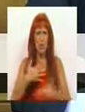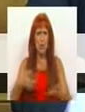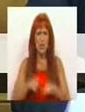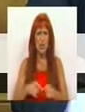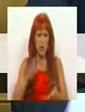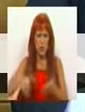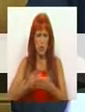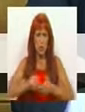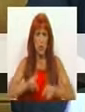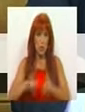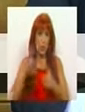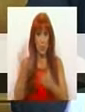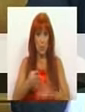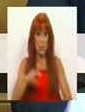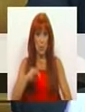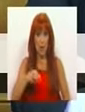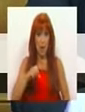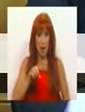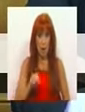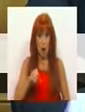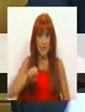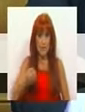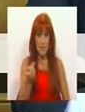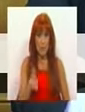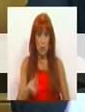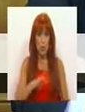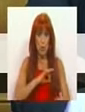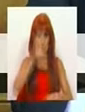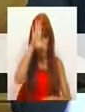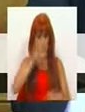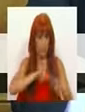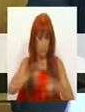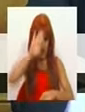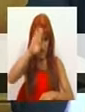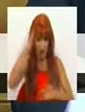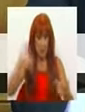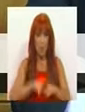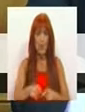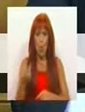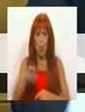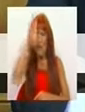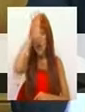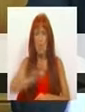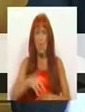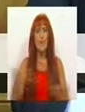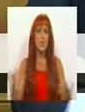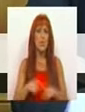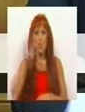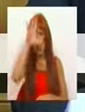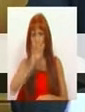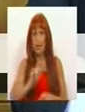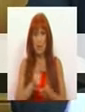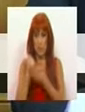Esta candidatura começou por ser chumbada no POCUR, porque ela, como o Sr. Deputado certamente saberá, o anterior governo, o